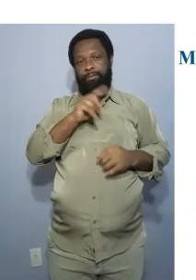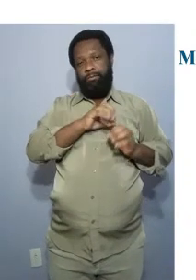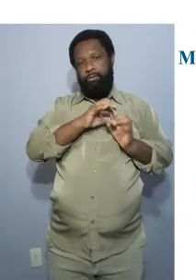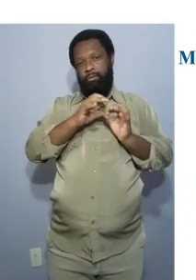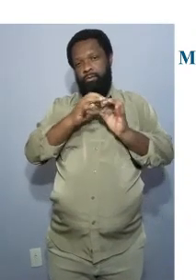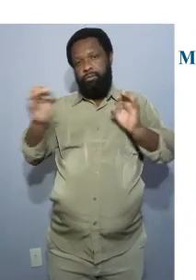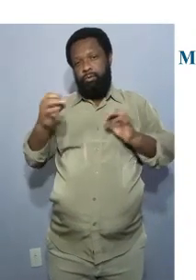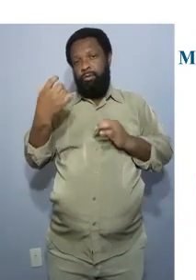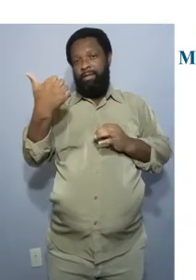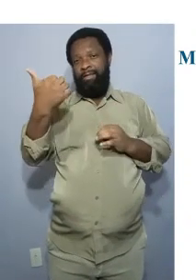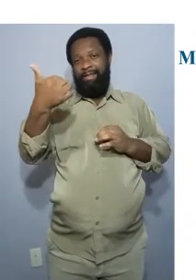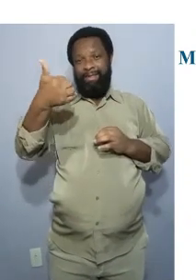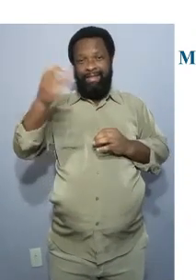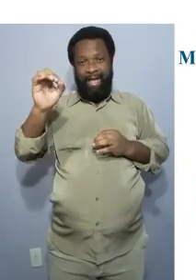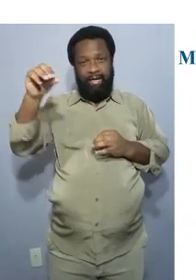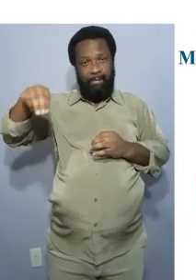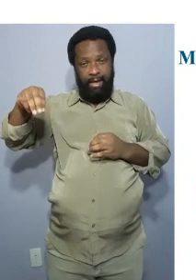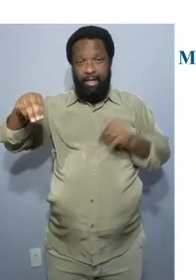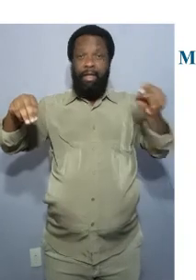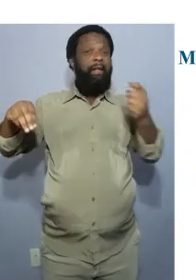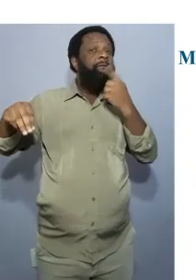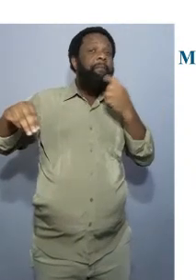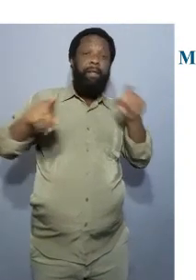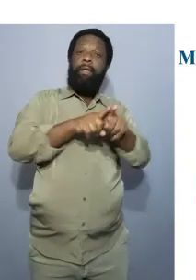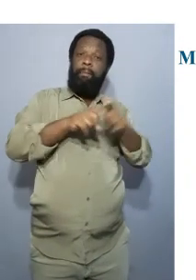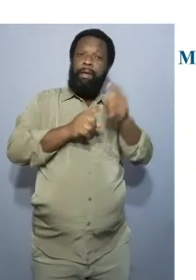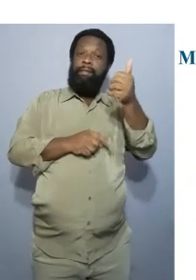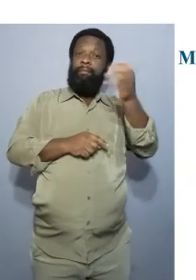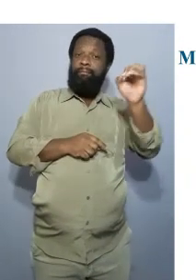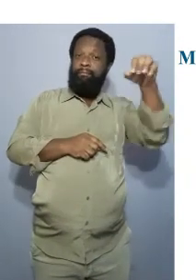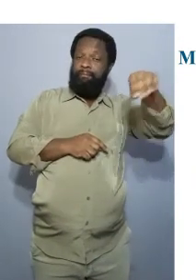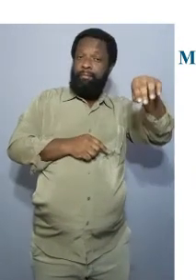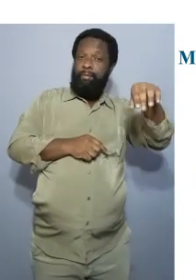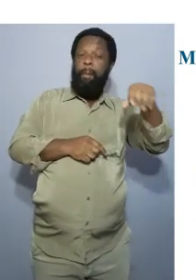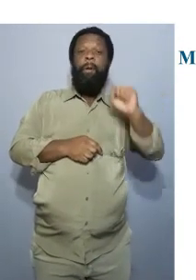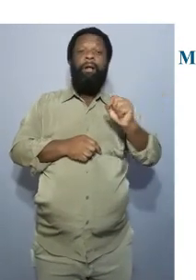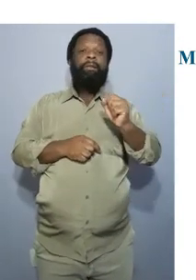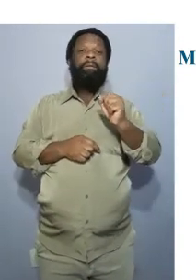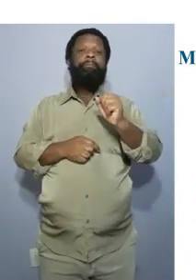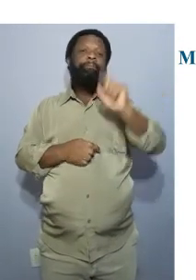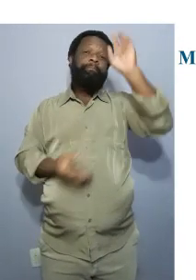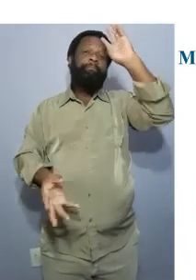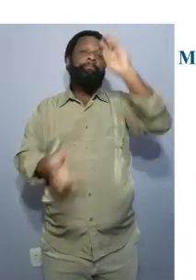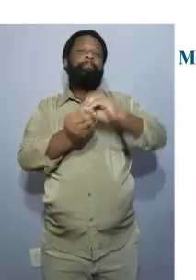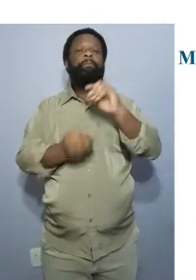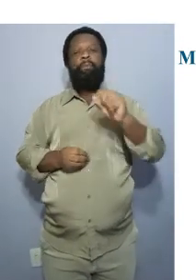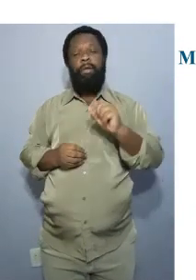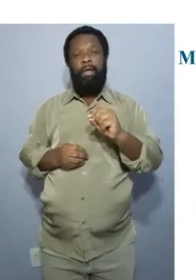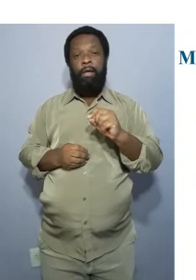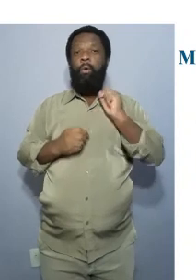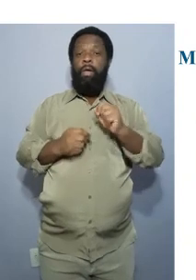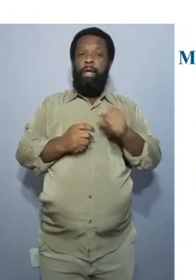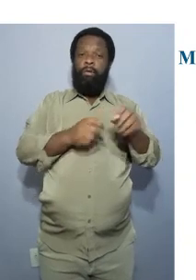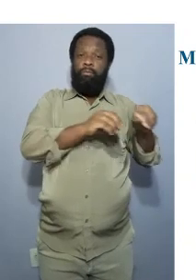10 metros, a vermelha também vai andar 10 metros. E aí, o que a gente pode afirmar sobre isso?